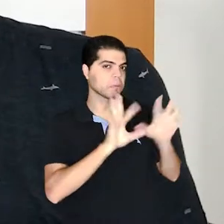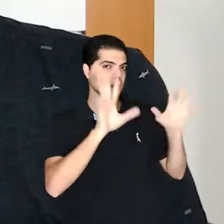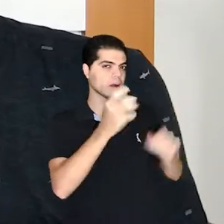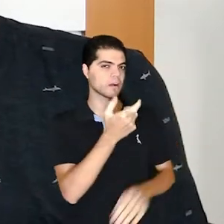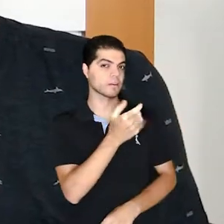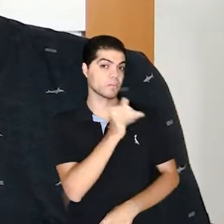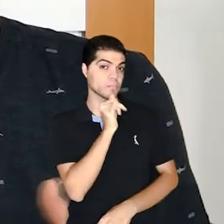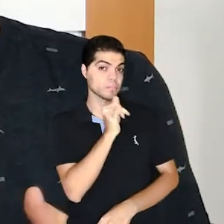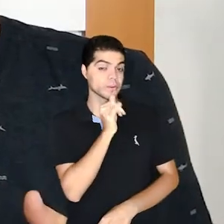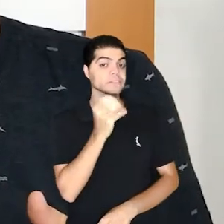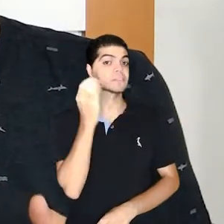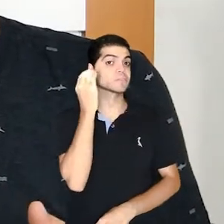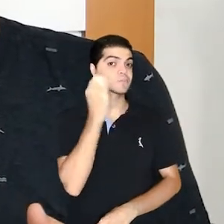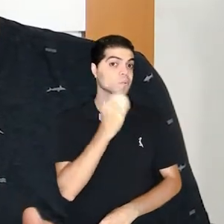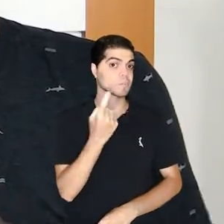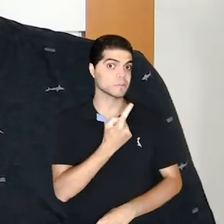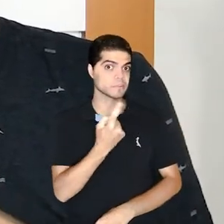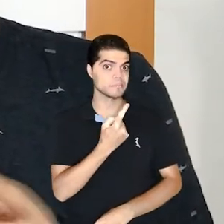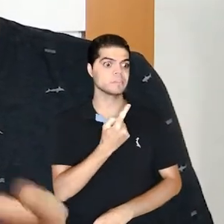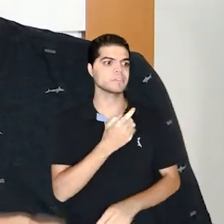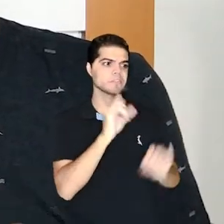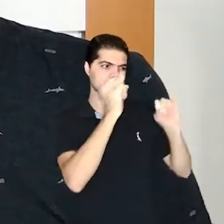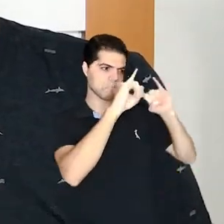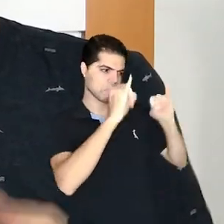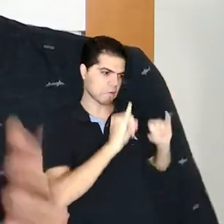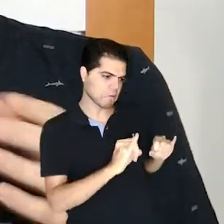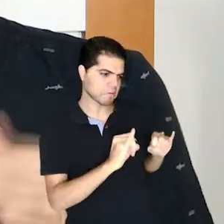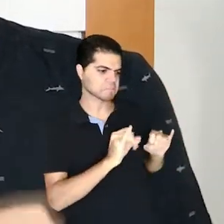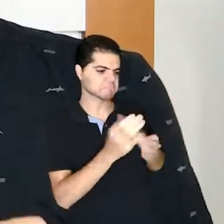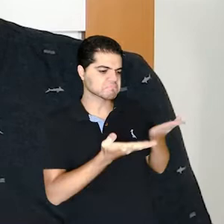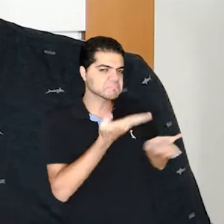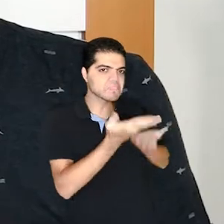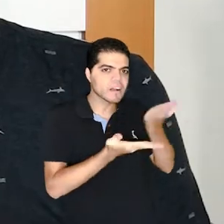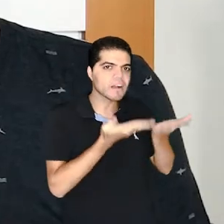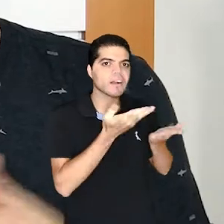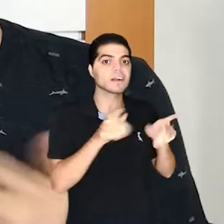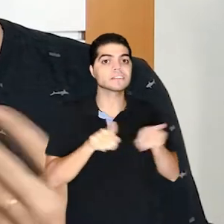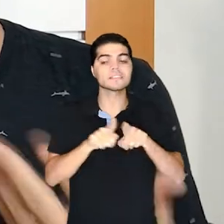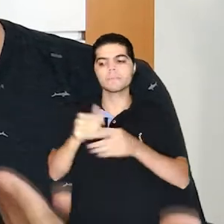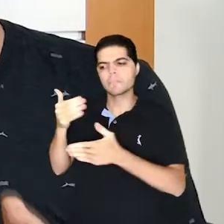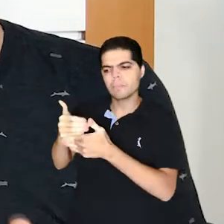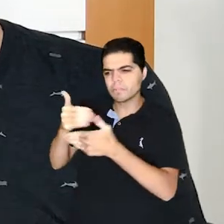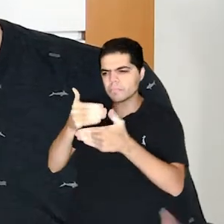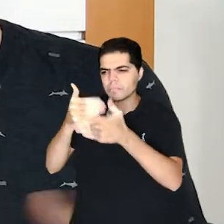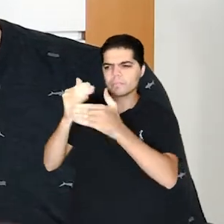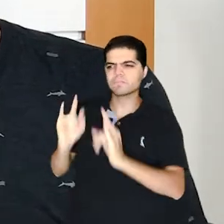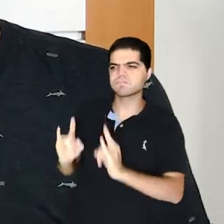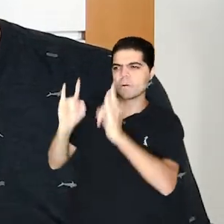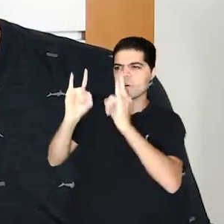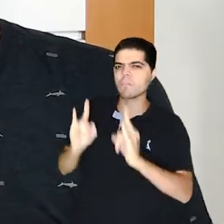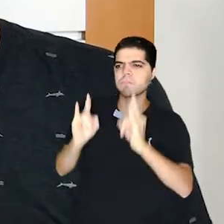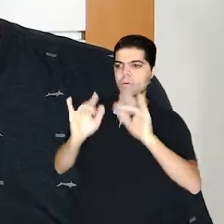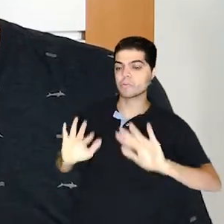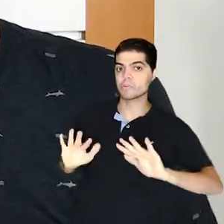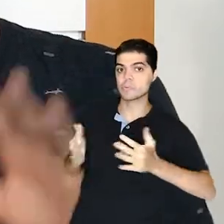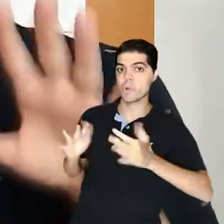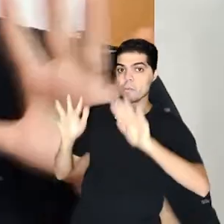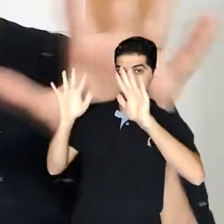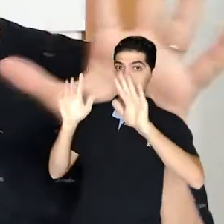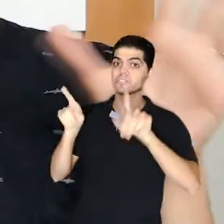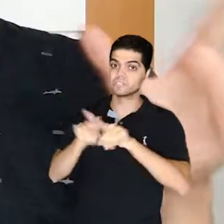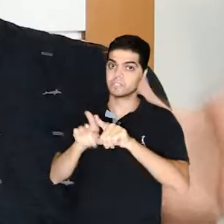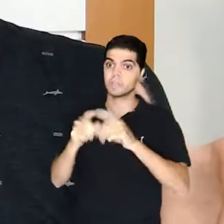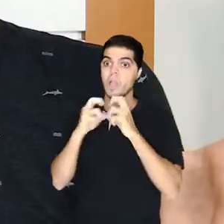por exemplo Dom Pedro I, que ganhou estátuas e monumentos. E nós também vimos serem construídos alguns monumentos e homenagens ao tal